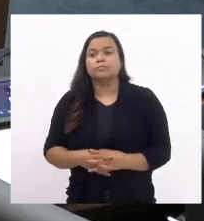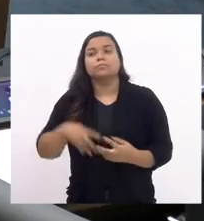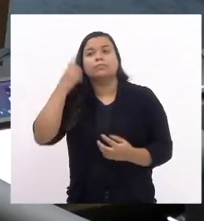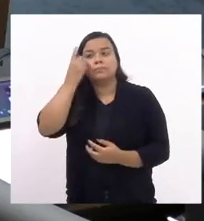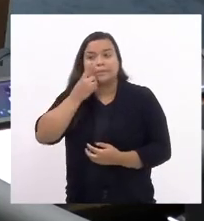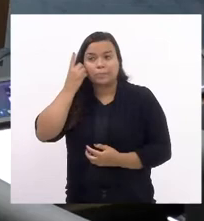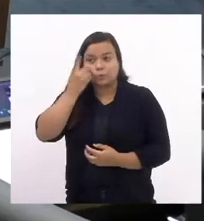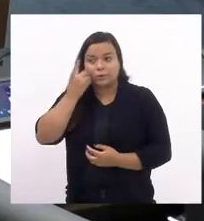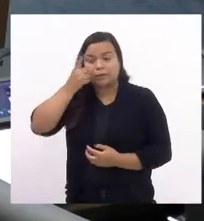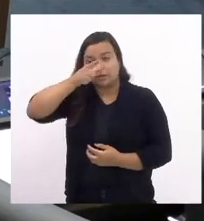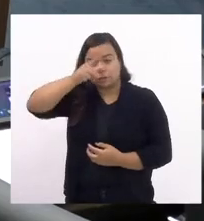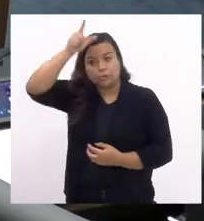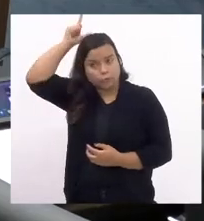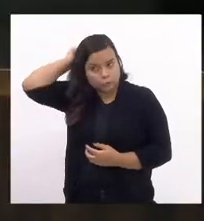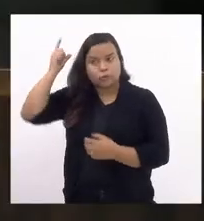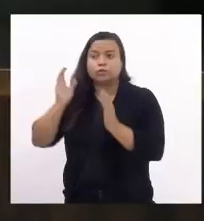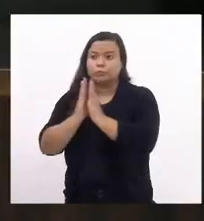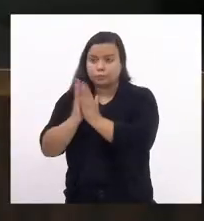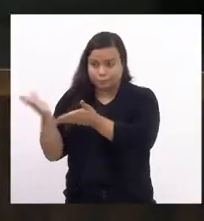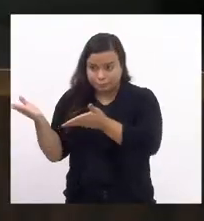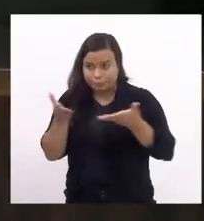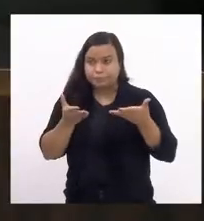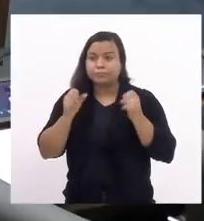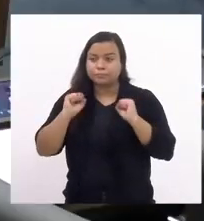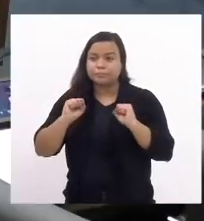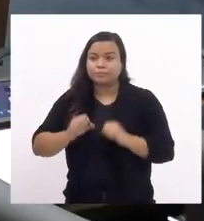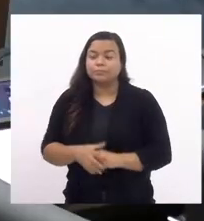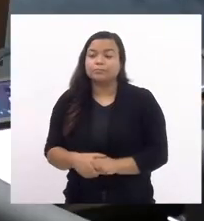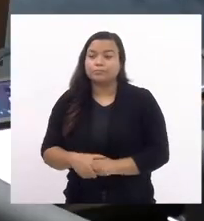Deputado Luiz Paulo, por gentileza.